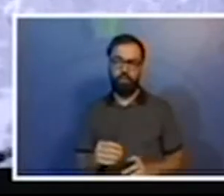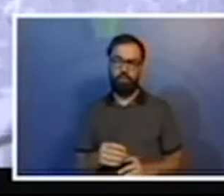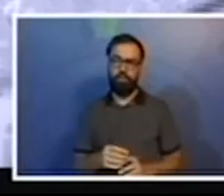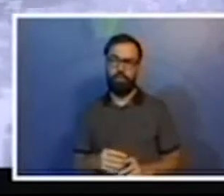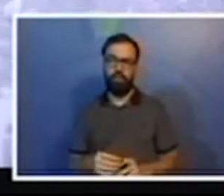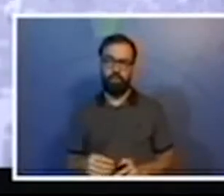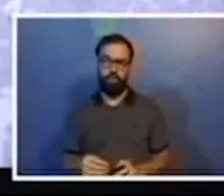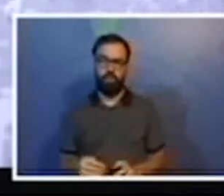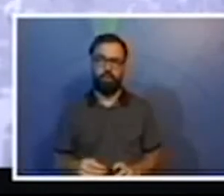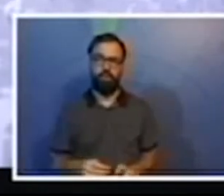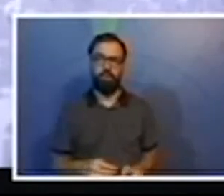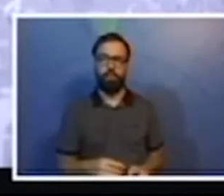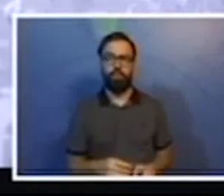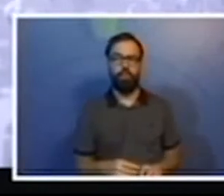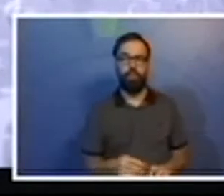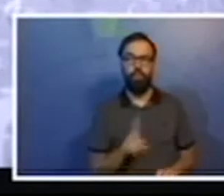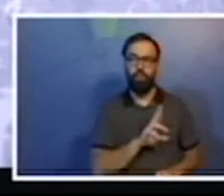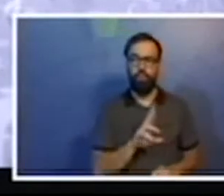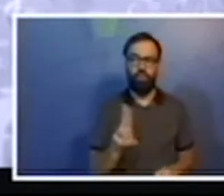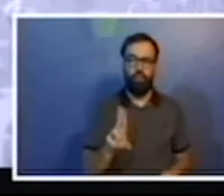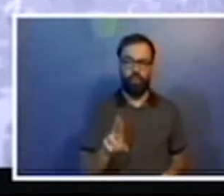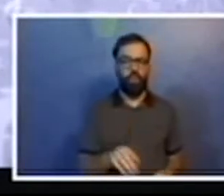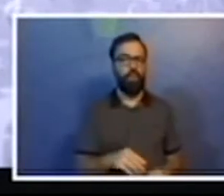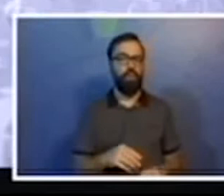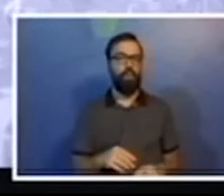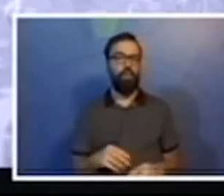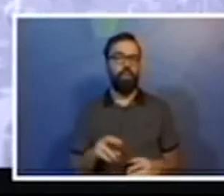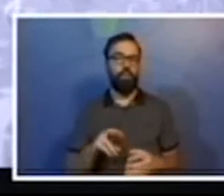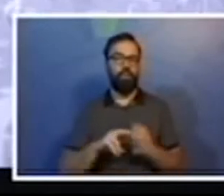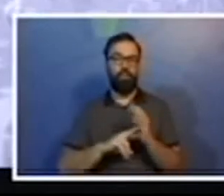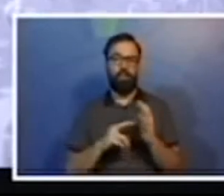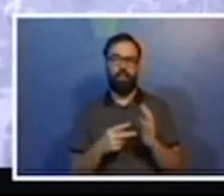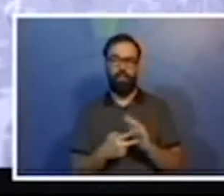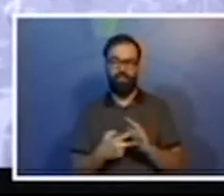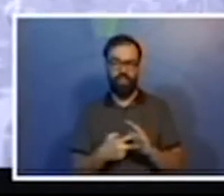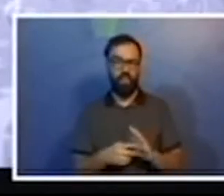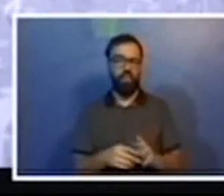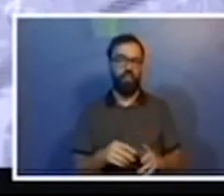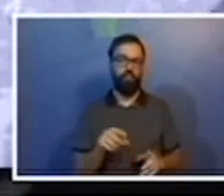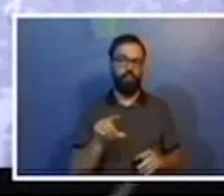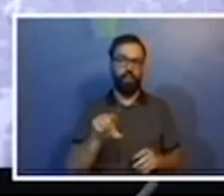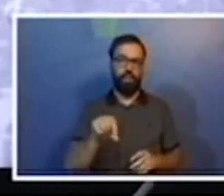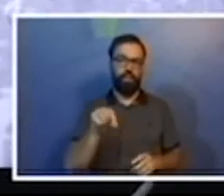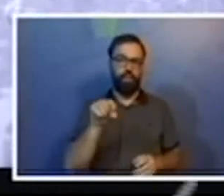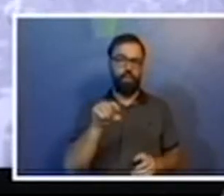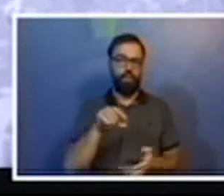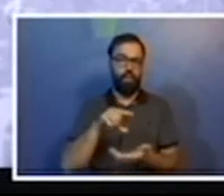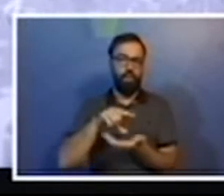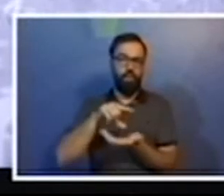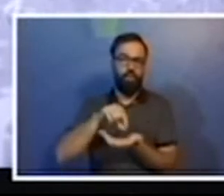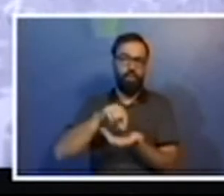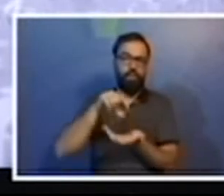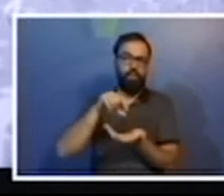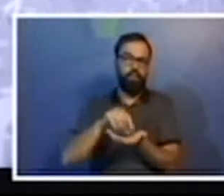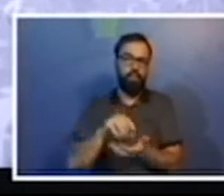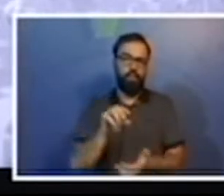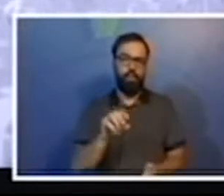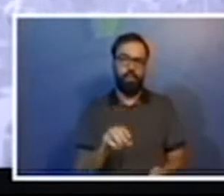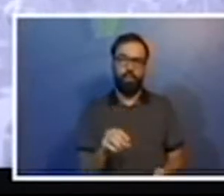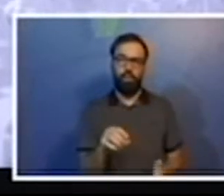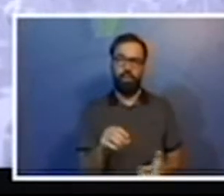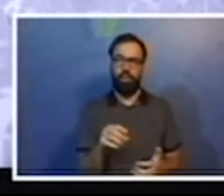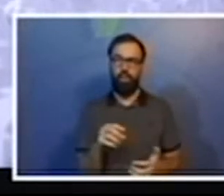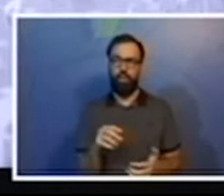grego gimnospermas gimnospermas fica no esperma semente é uma semente nua nua no